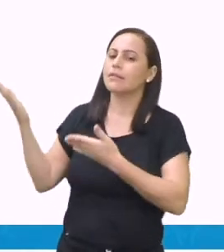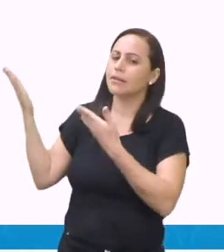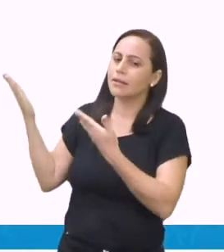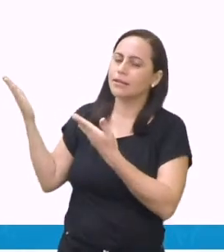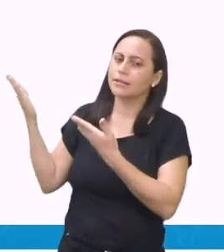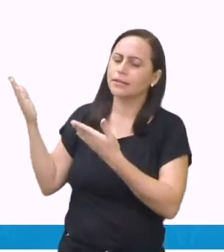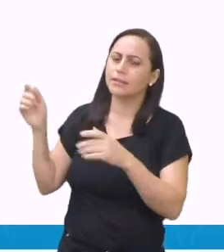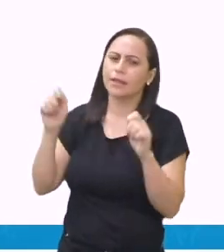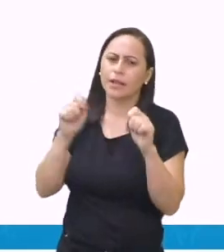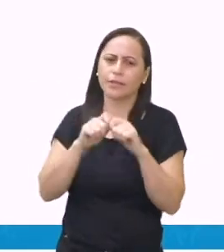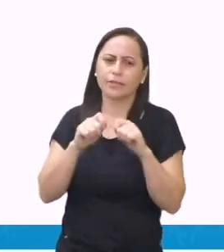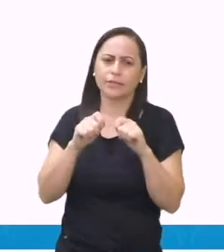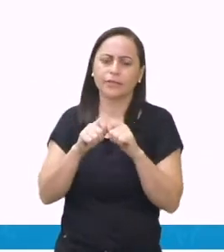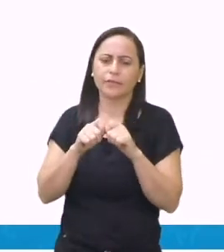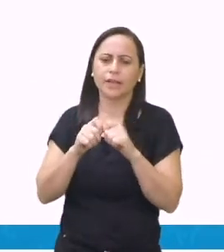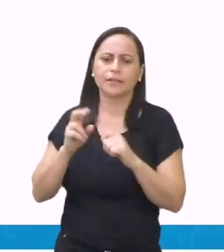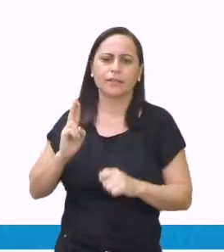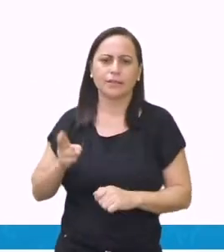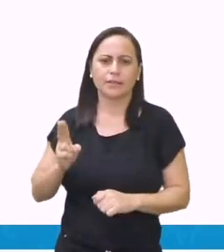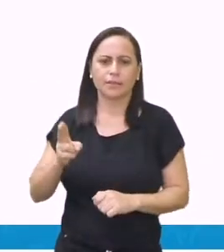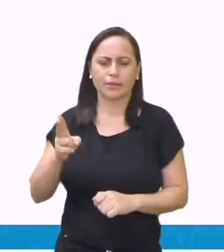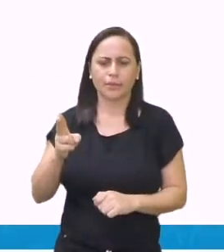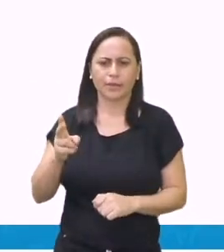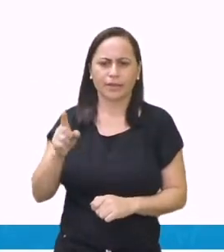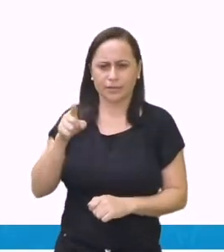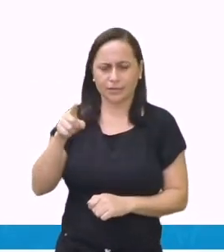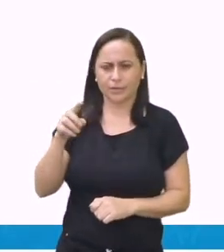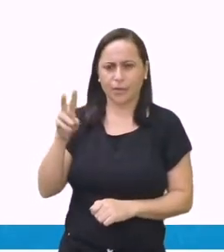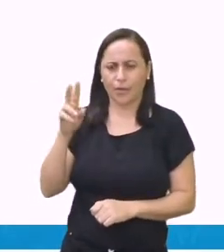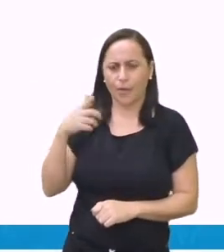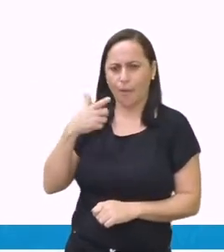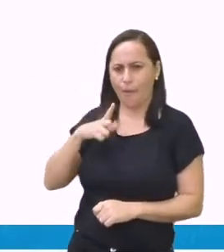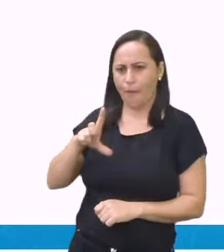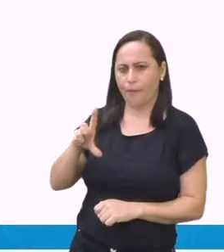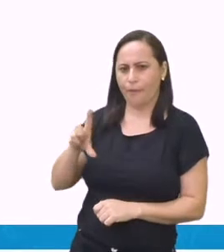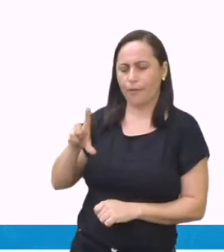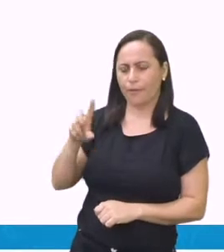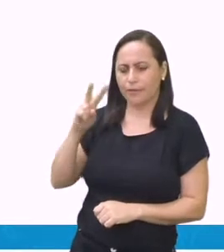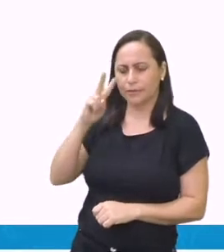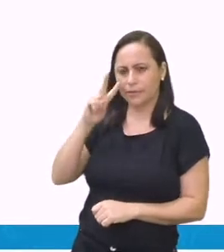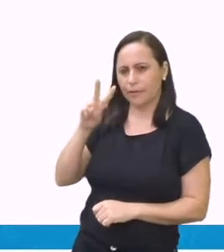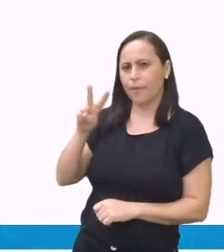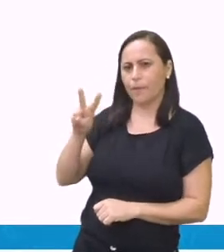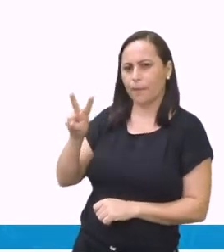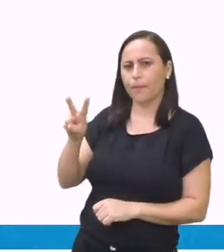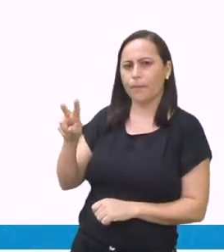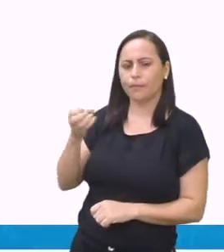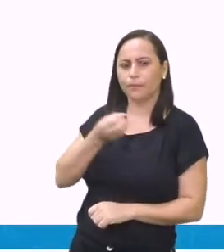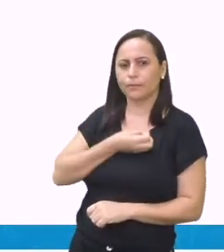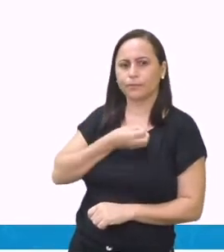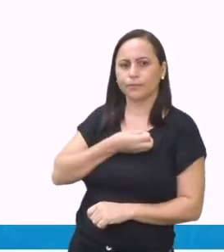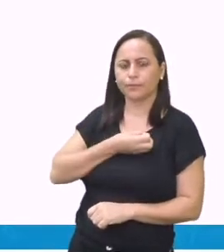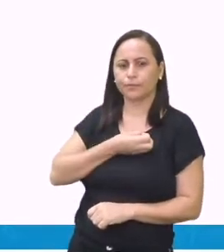fazer. Vocês conseguem ler esse número? Muita gente já consegue, então vamos